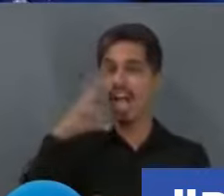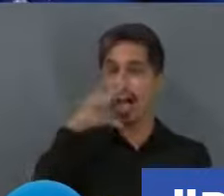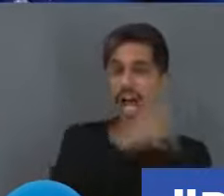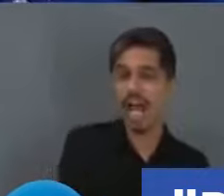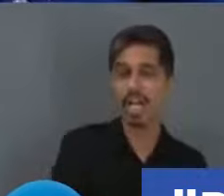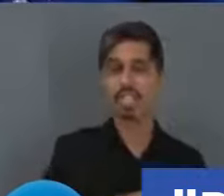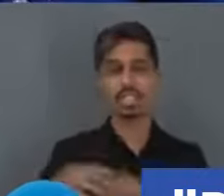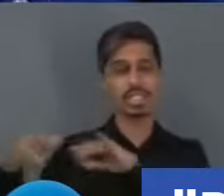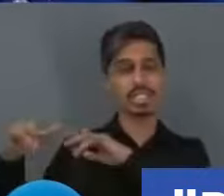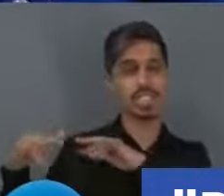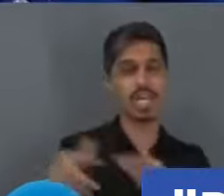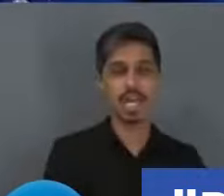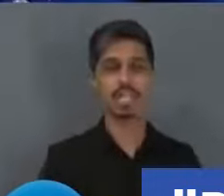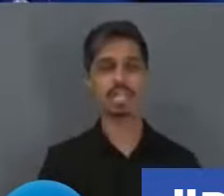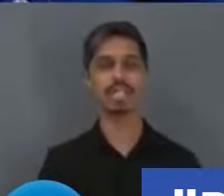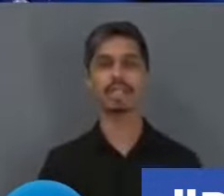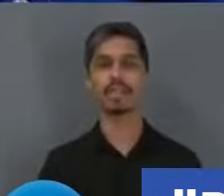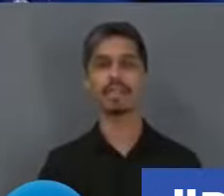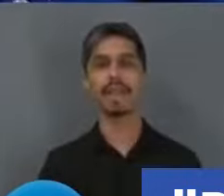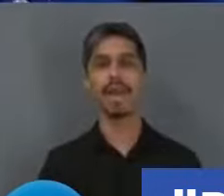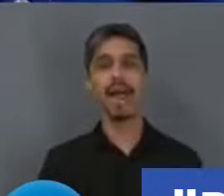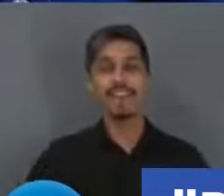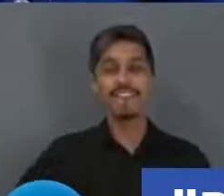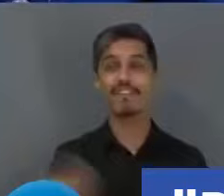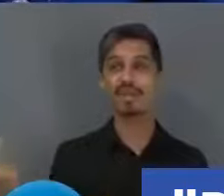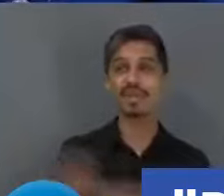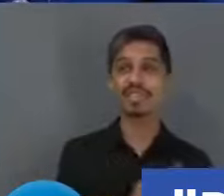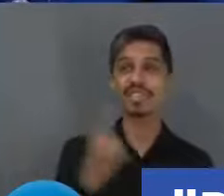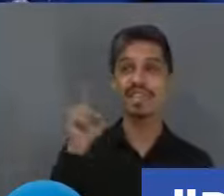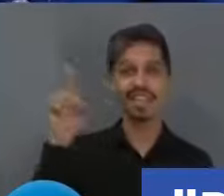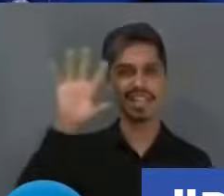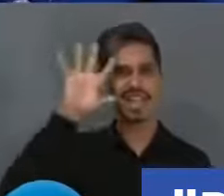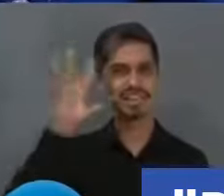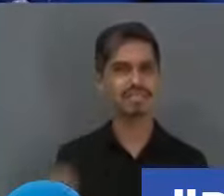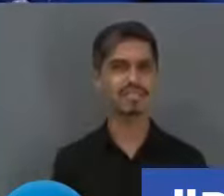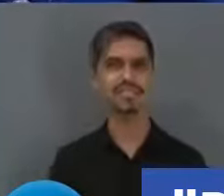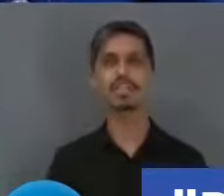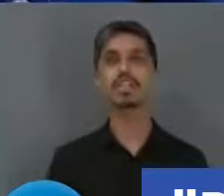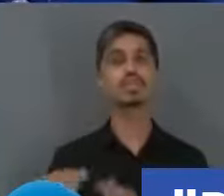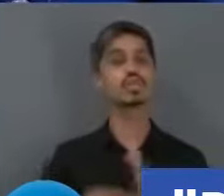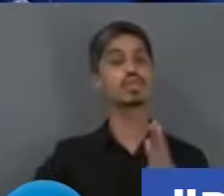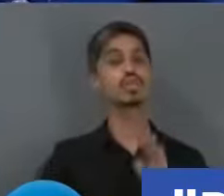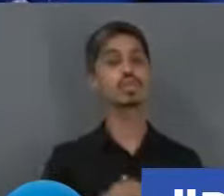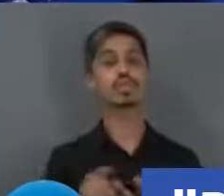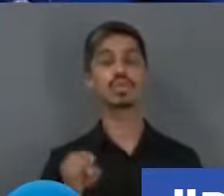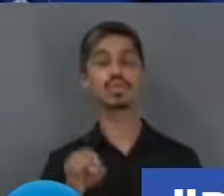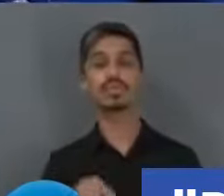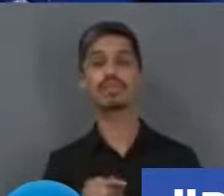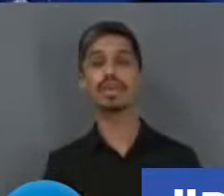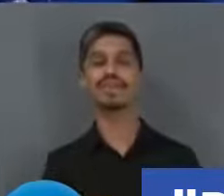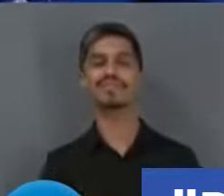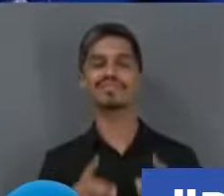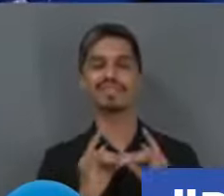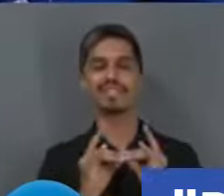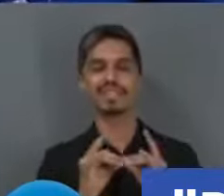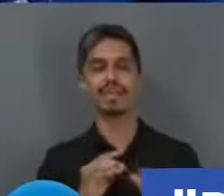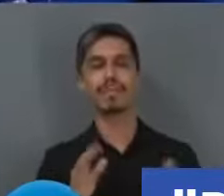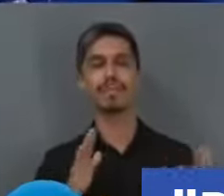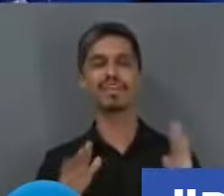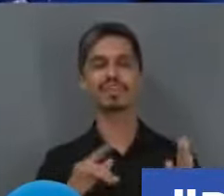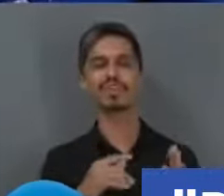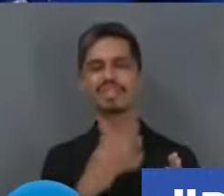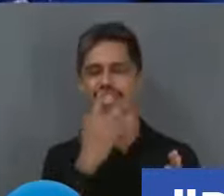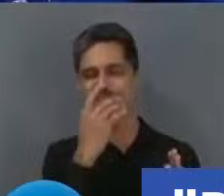fome que está assolando a a África tudo isso é uma Pedagogia do luto tudo isso às